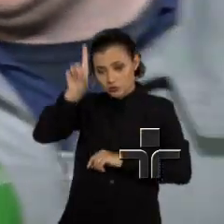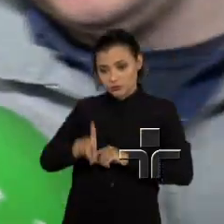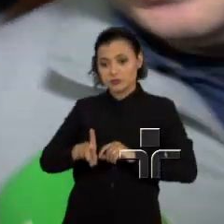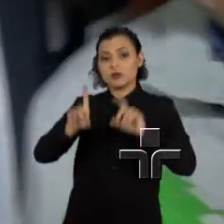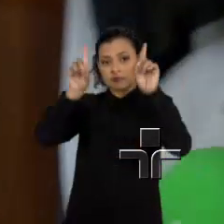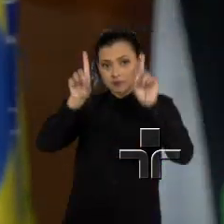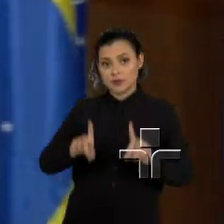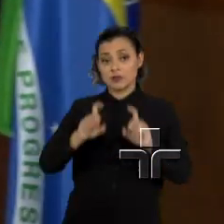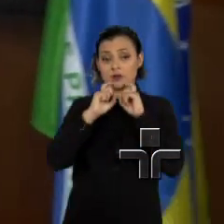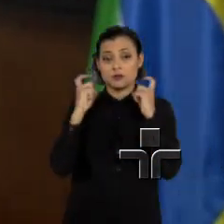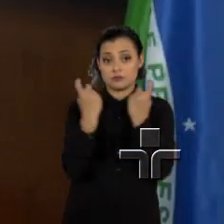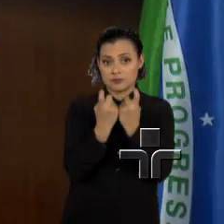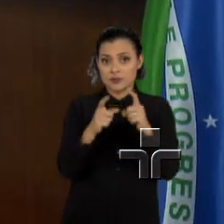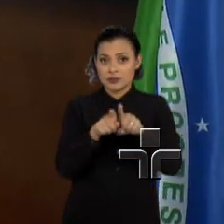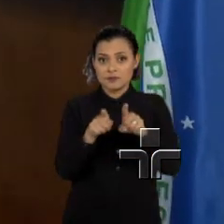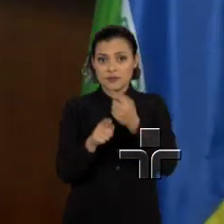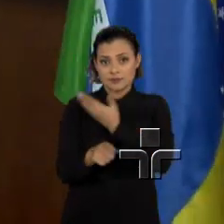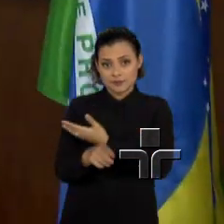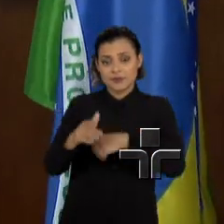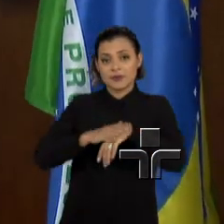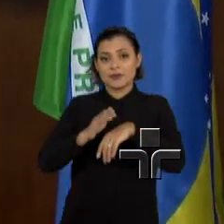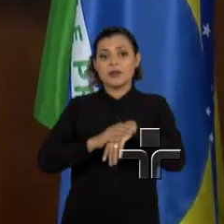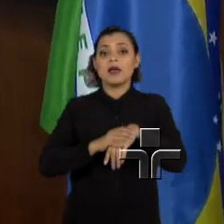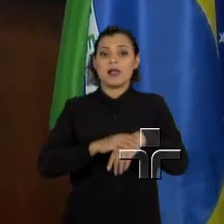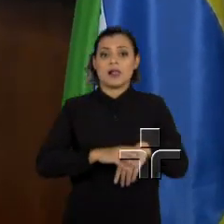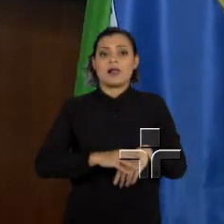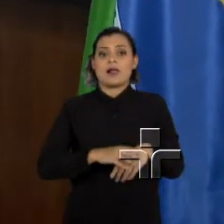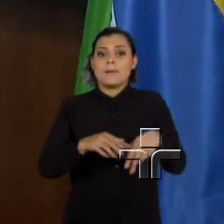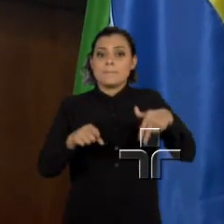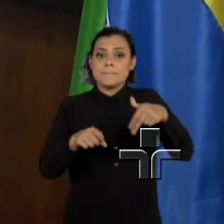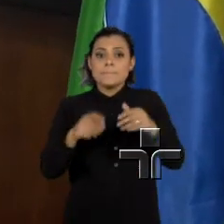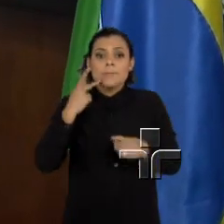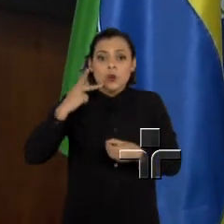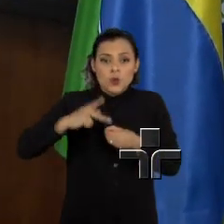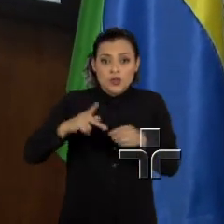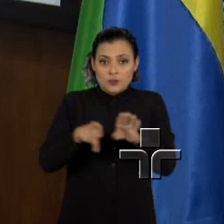Cláudio Rotenburg, que é procurador regional da República. Walter, quando a gente